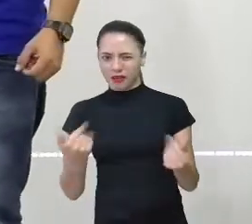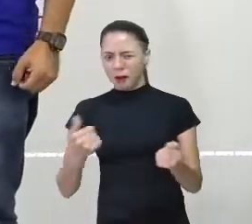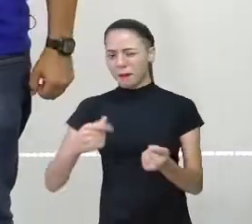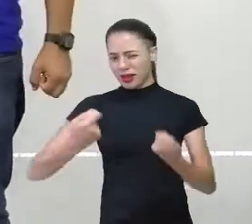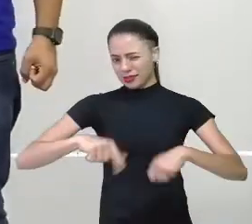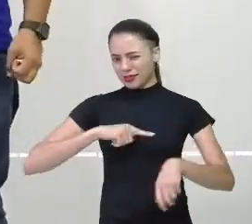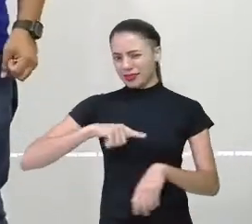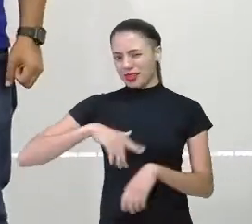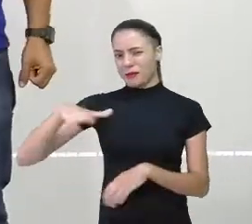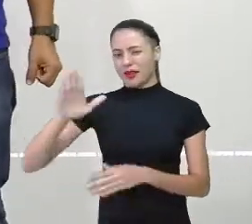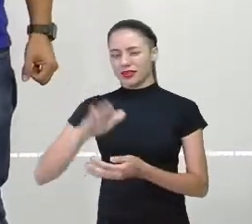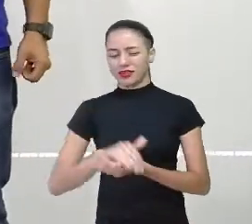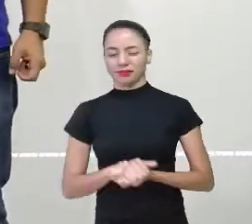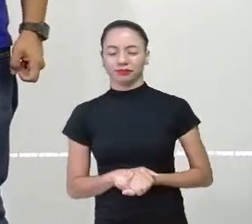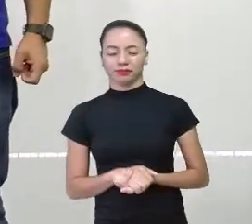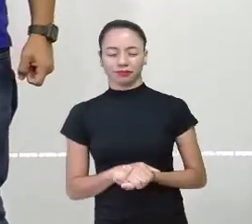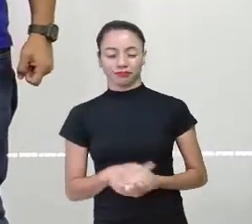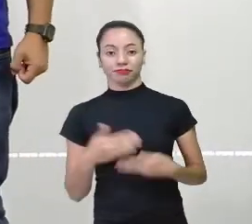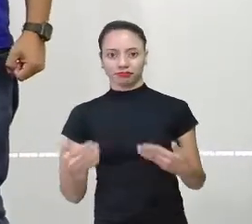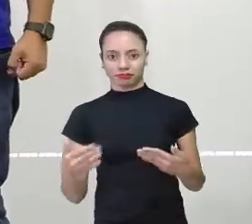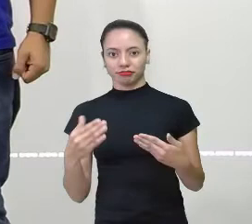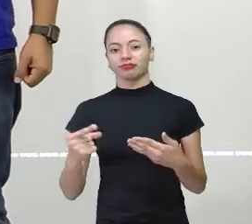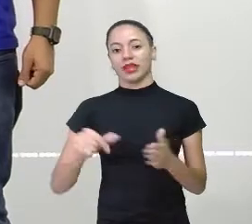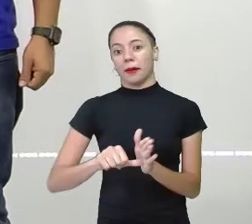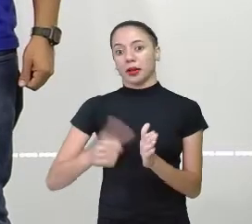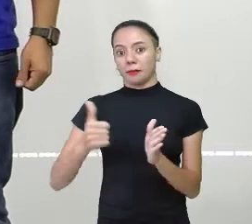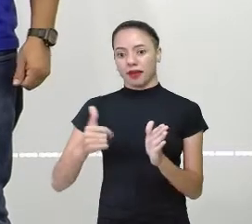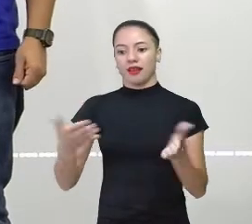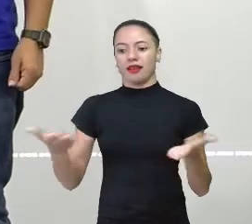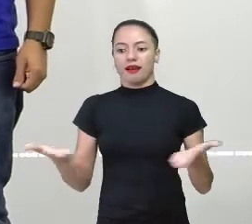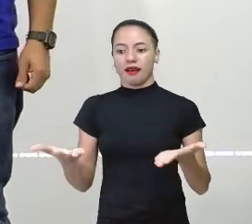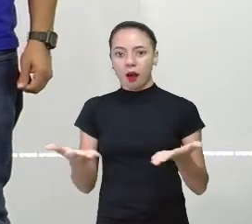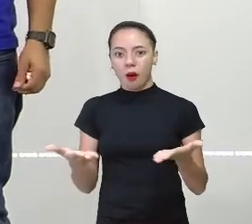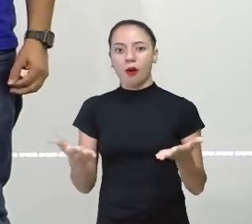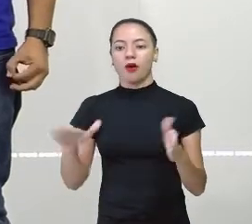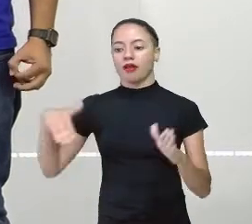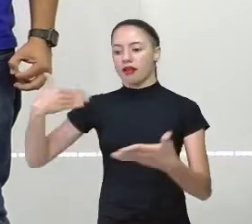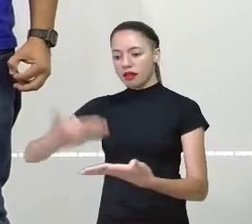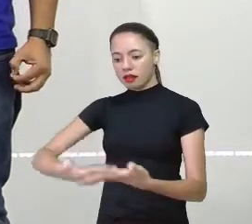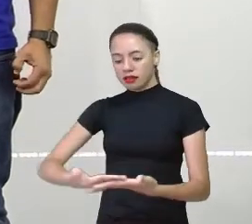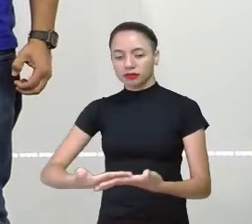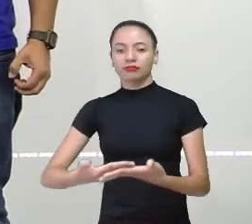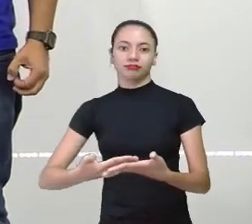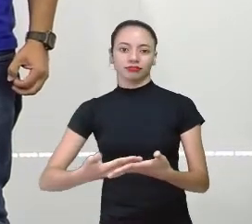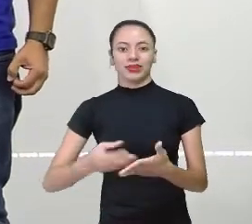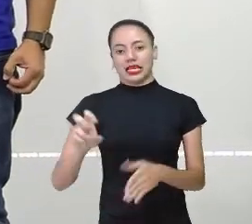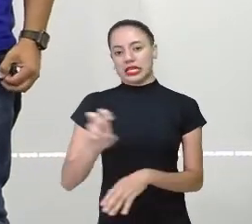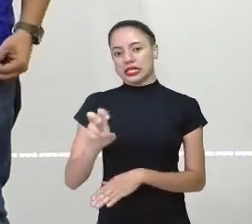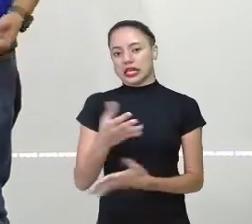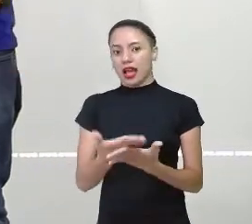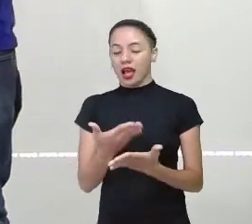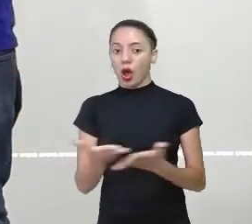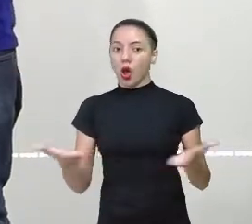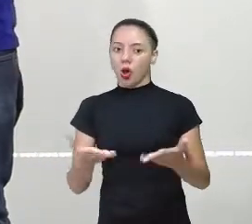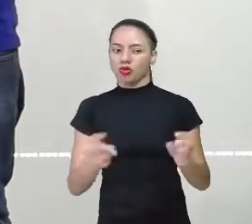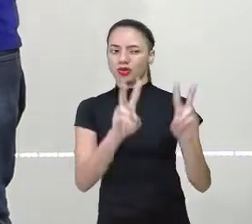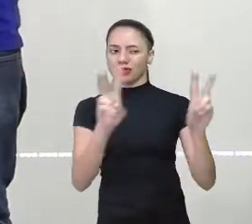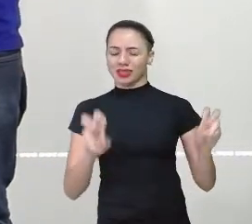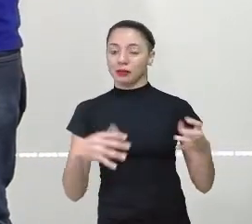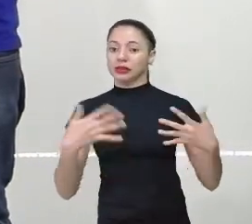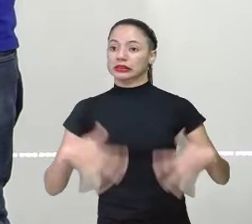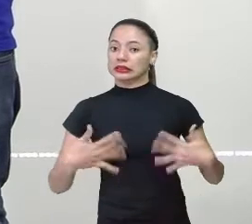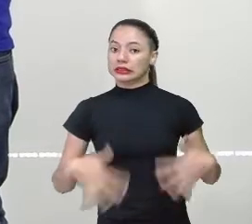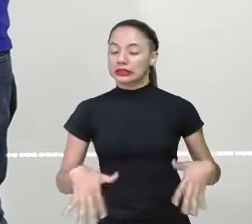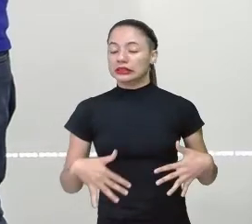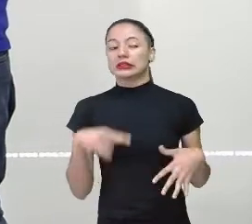mais. Então, desde aquela aula até agora, estamos na nossa quinta aula. E hoje o tema é um tanto quanto delicado, mas a gente não vai deixar de